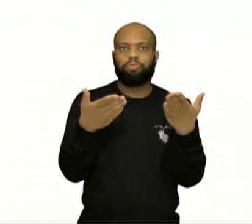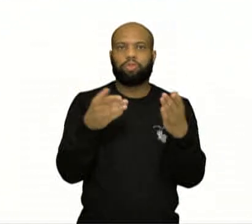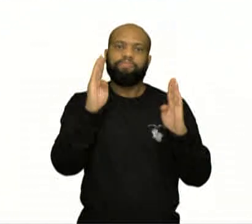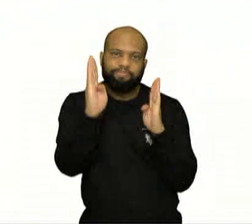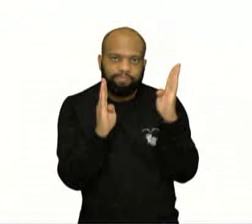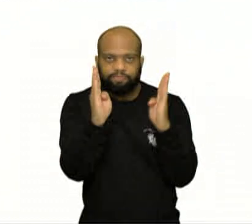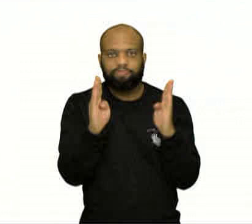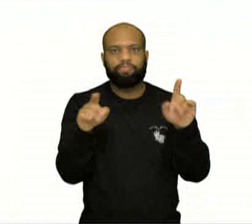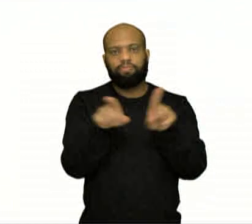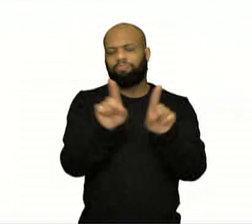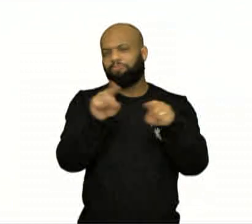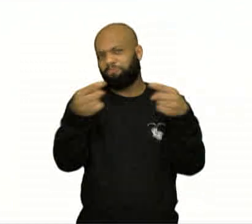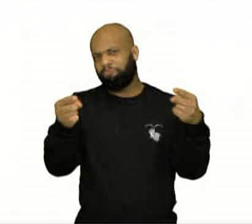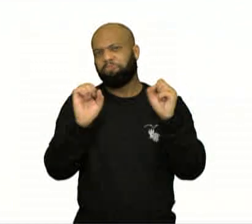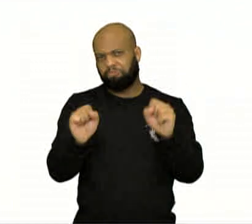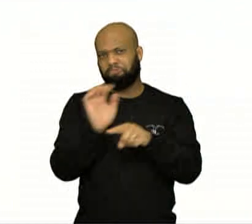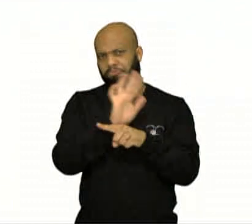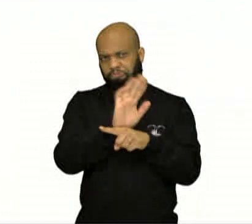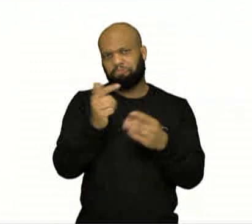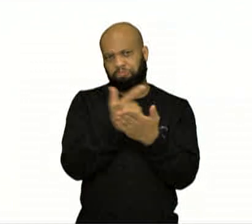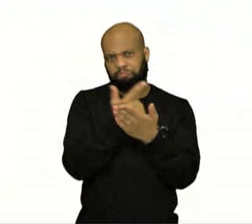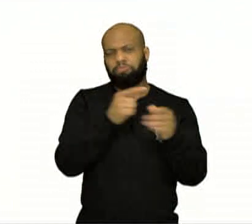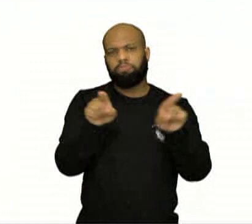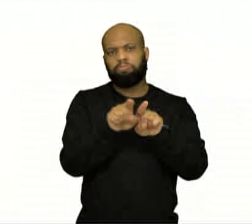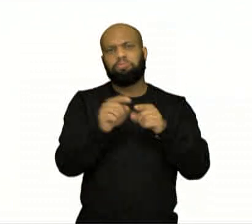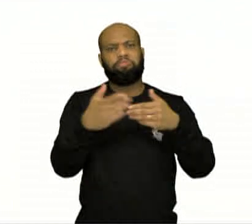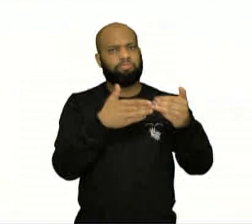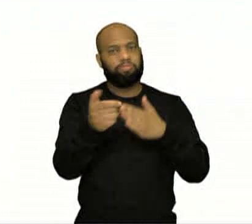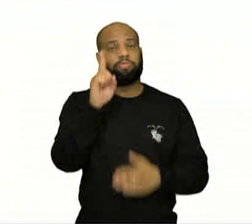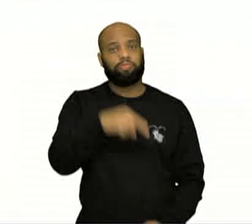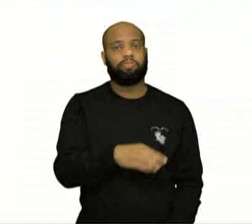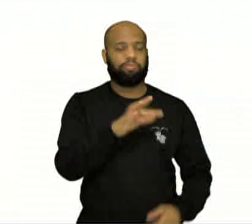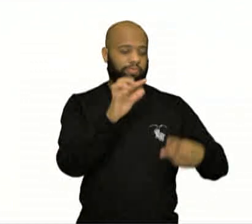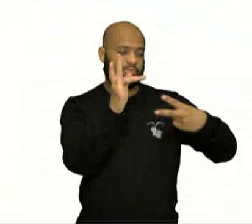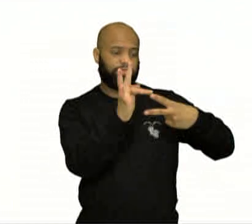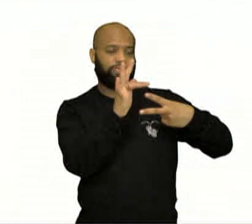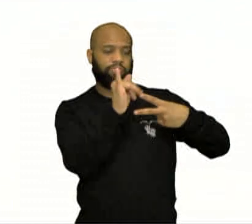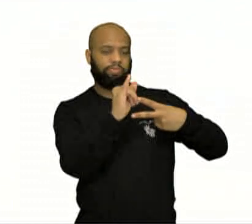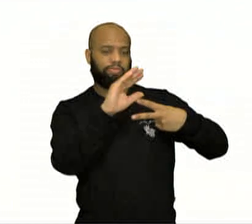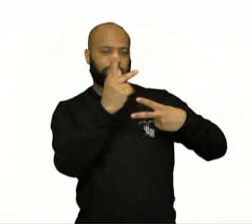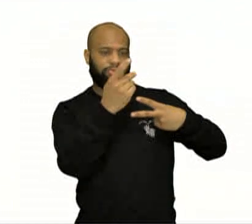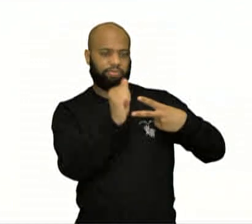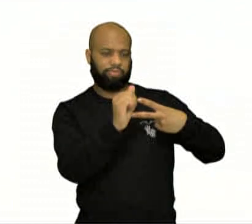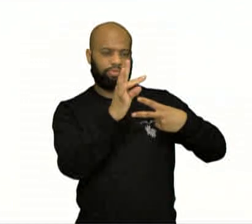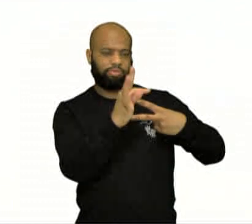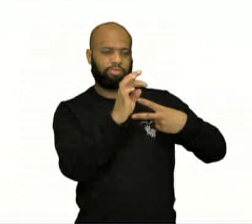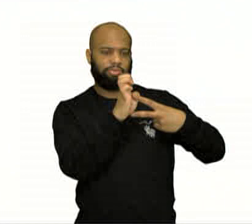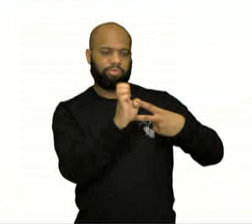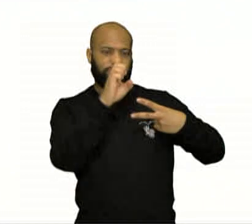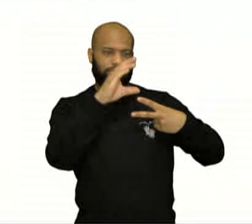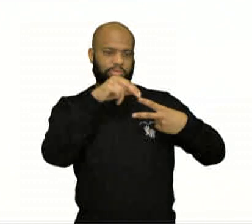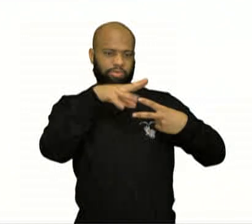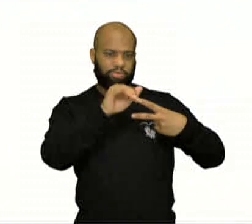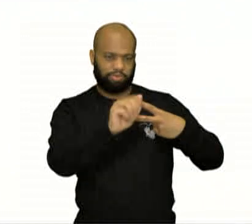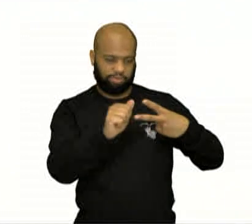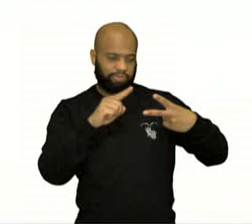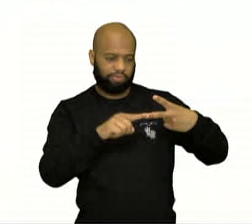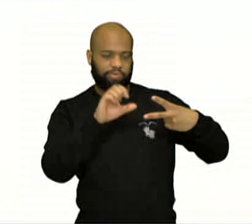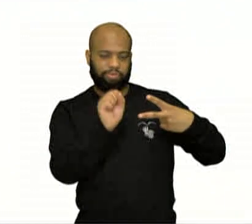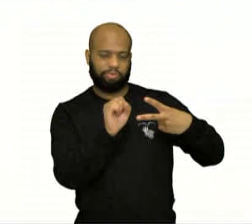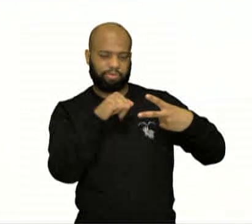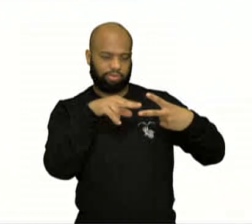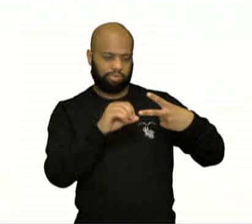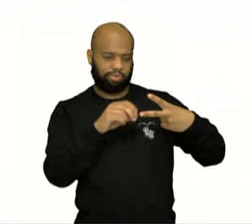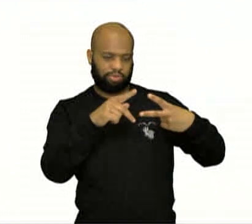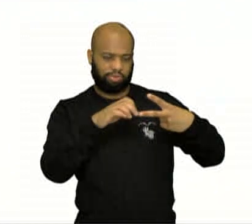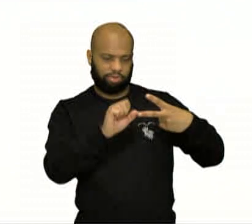música, pode ser qualquer situação, de qualquer produto cultural, gente, tá? Então, é uma pré-definição que tem por